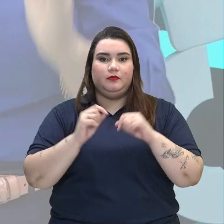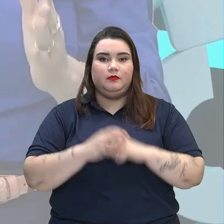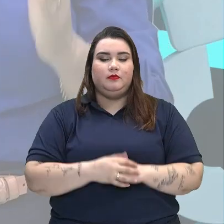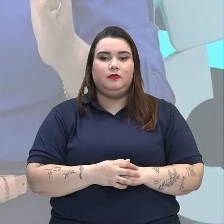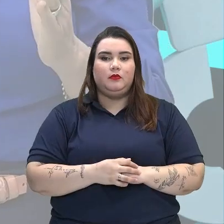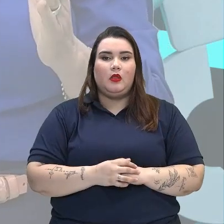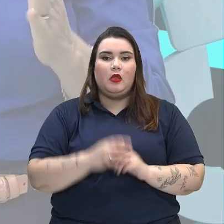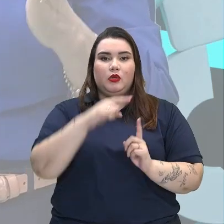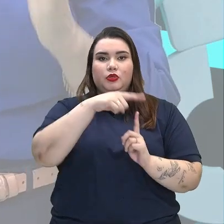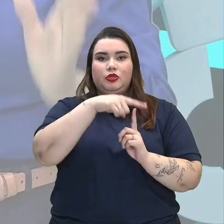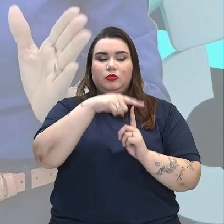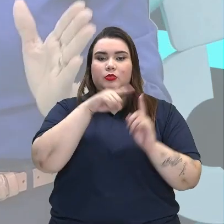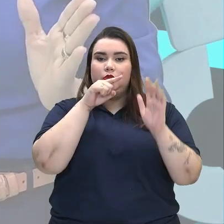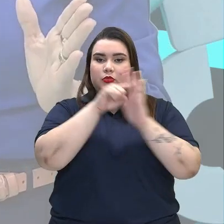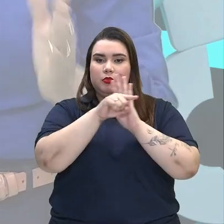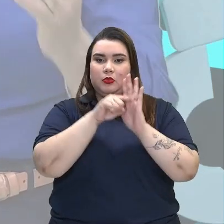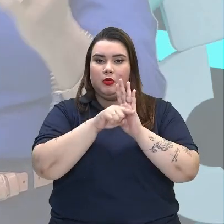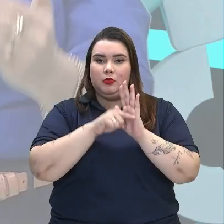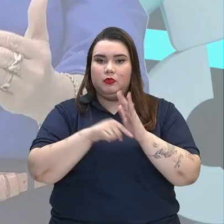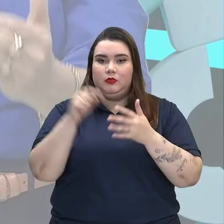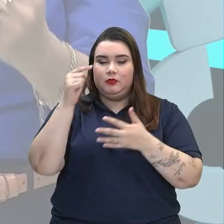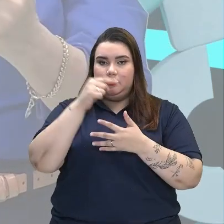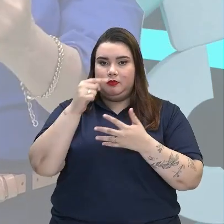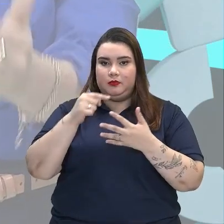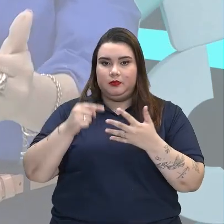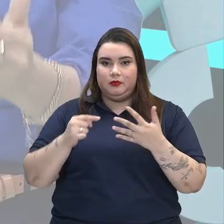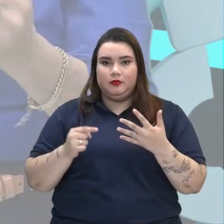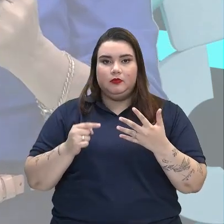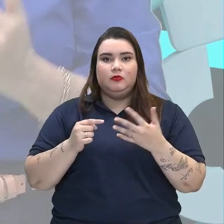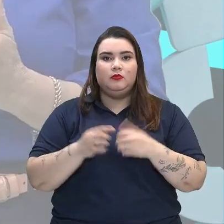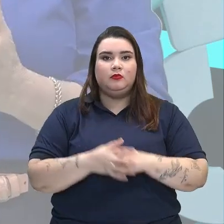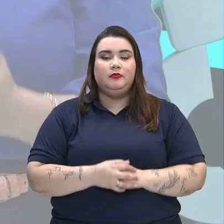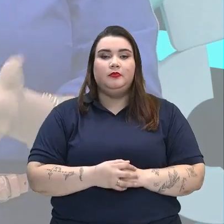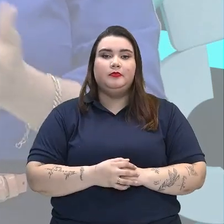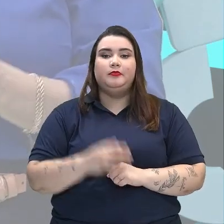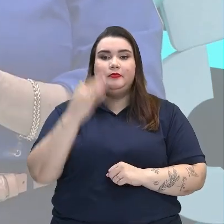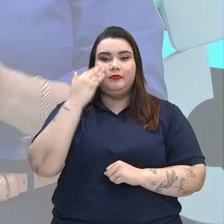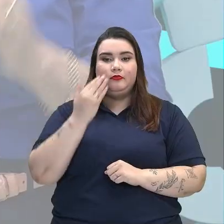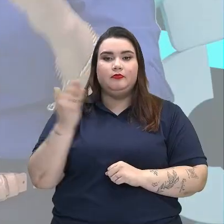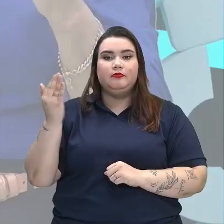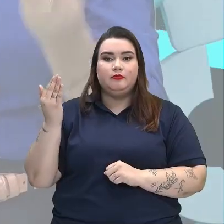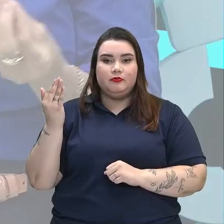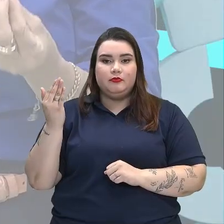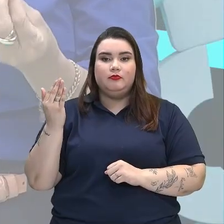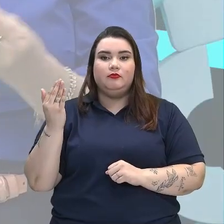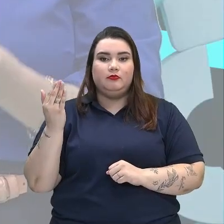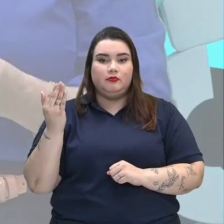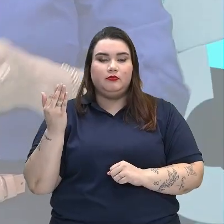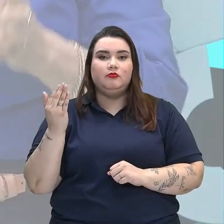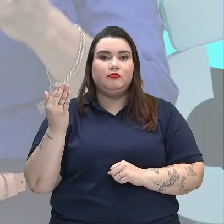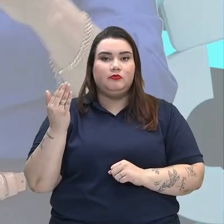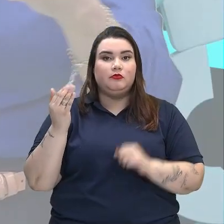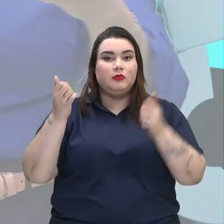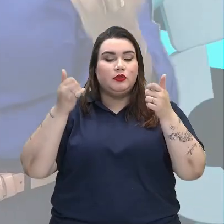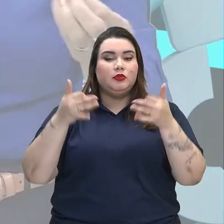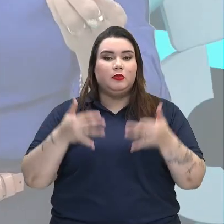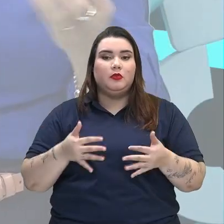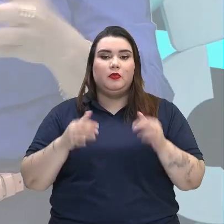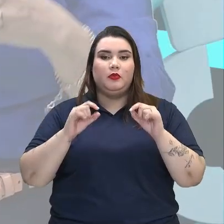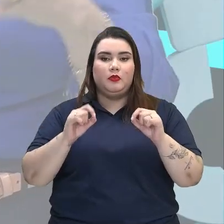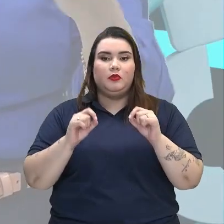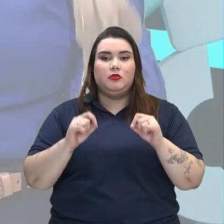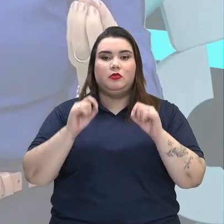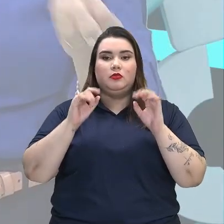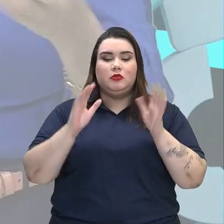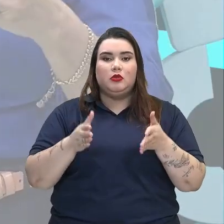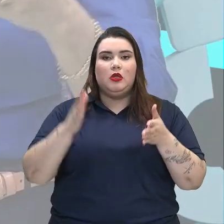perguntas, os tipos de perguntas. Já aprendemos que exige 2 interlocutores, não é? Uma das marcas é